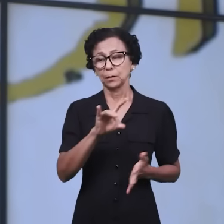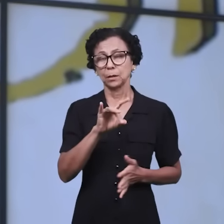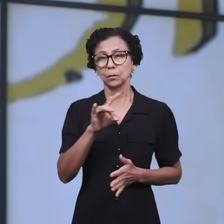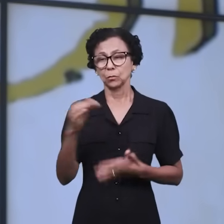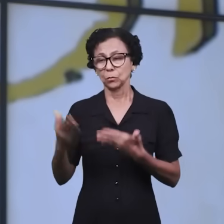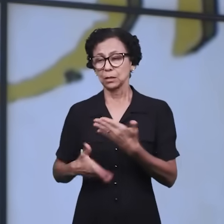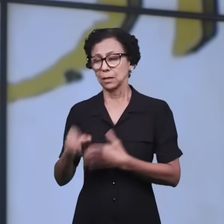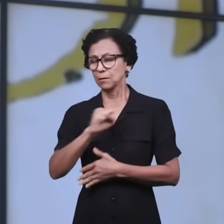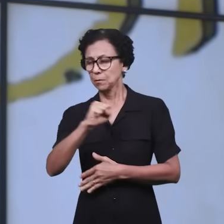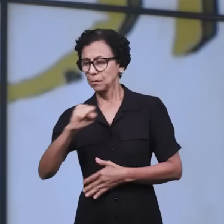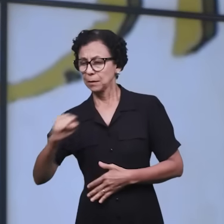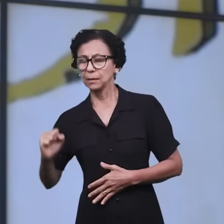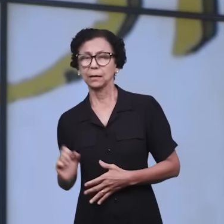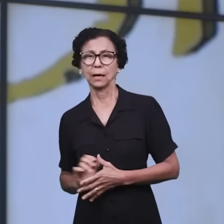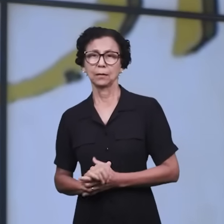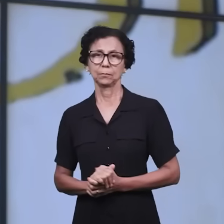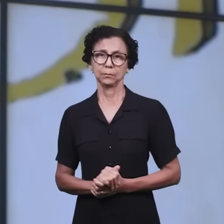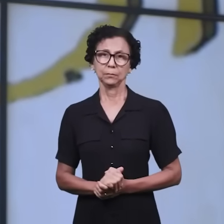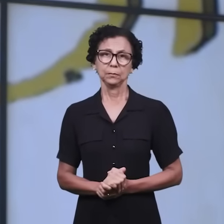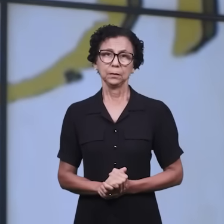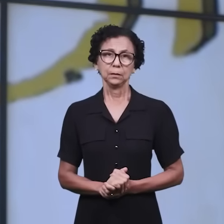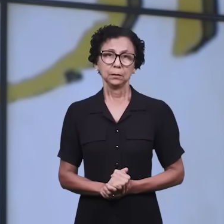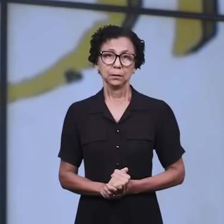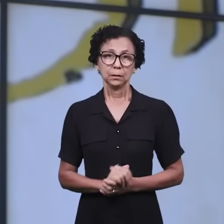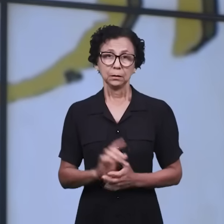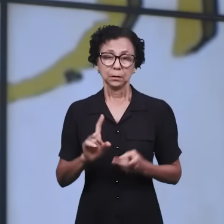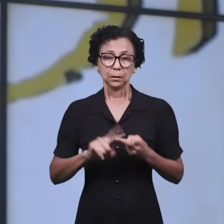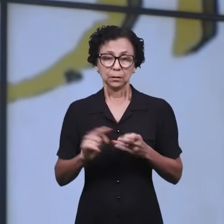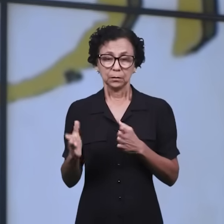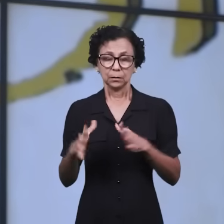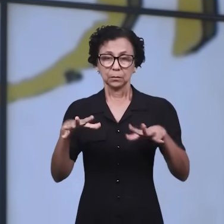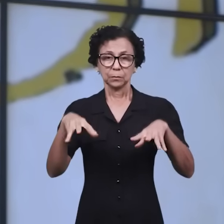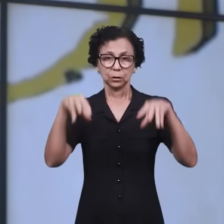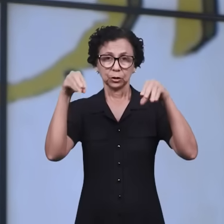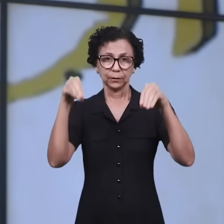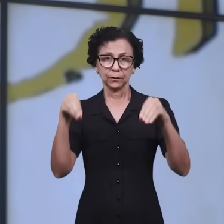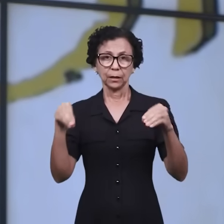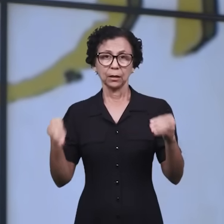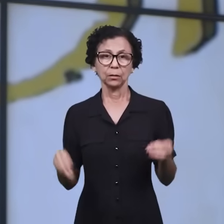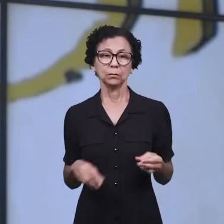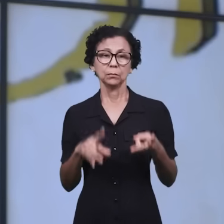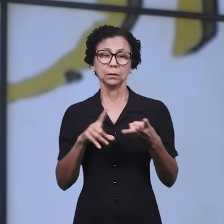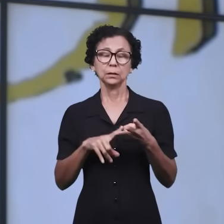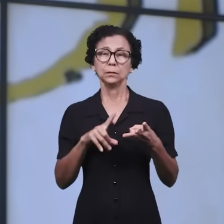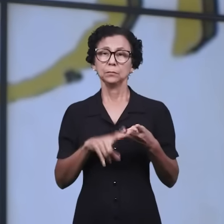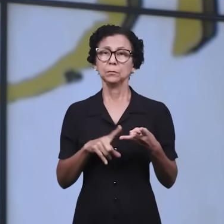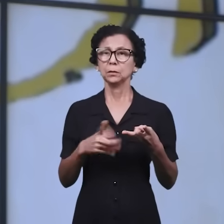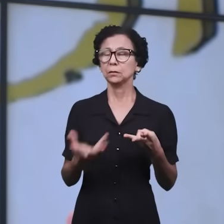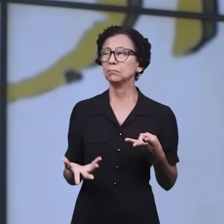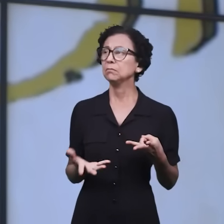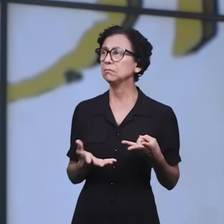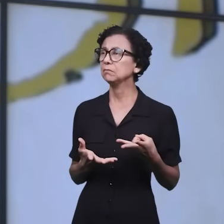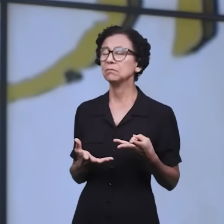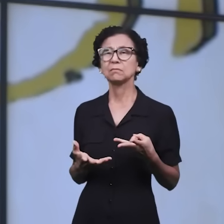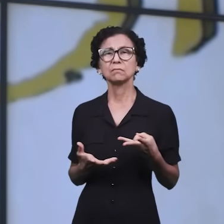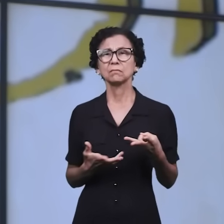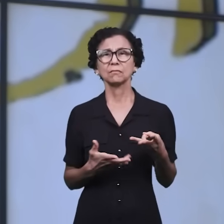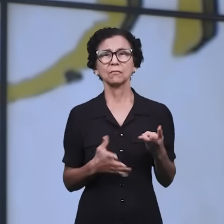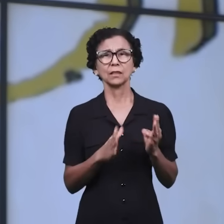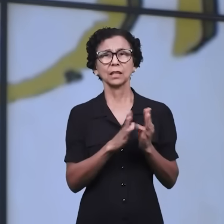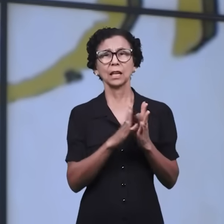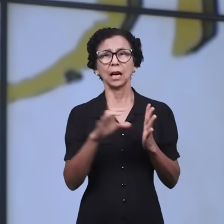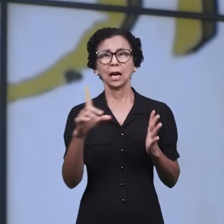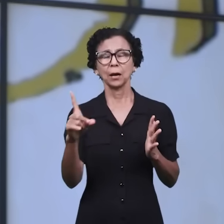Medieval. Depois ela é secularizada, foi o que nós colocamos. Ou seja, o que é a palavra? Às vezes as pessoas perguntam assim, mas o que significa isso?